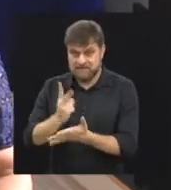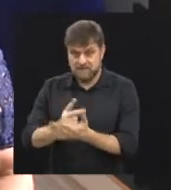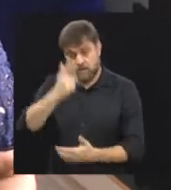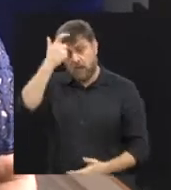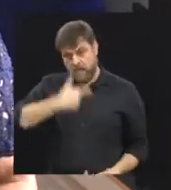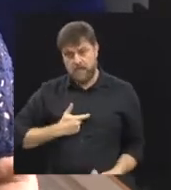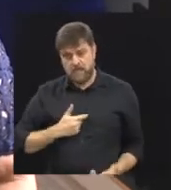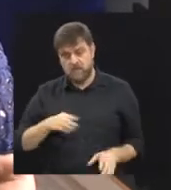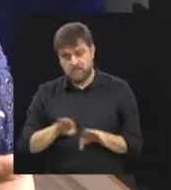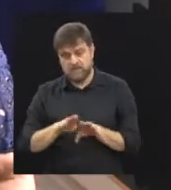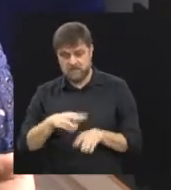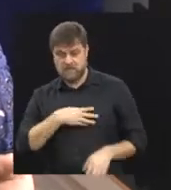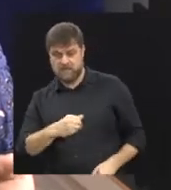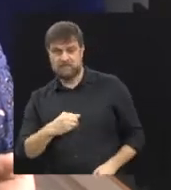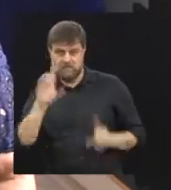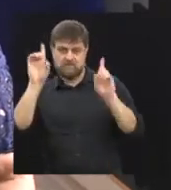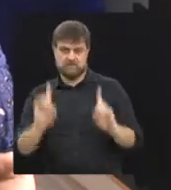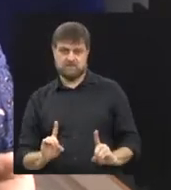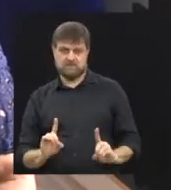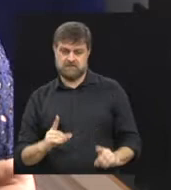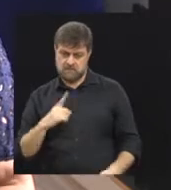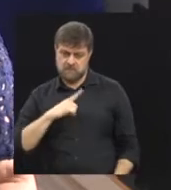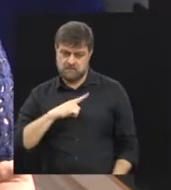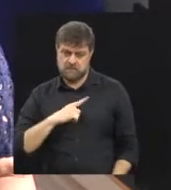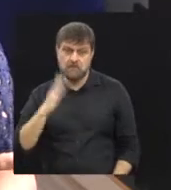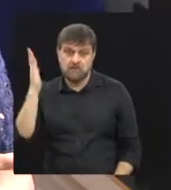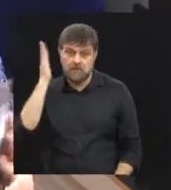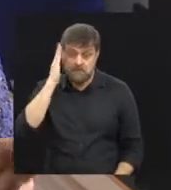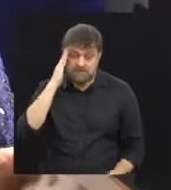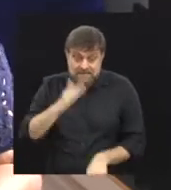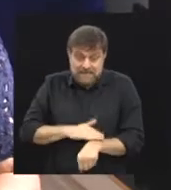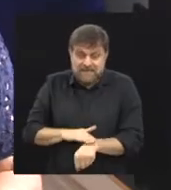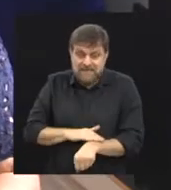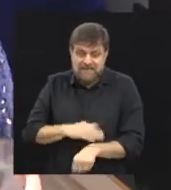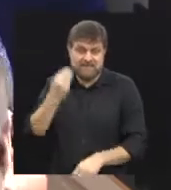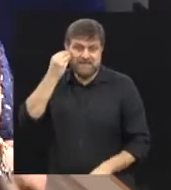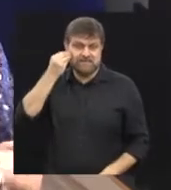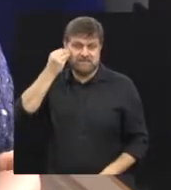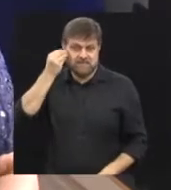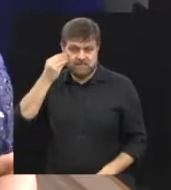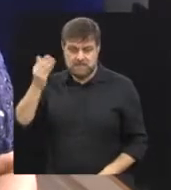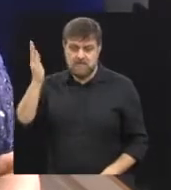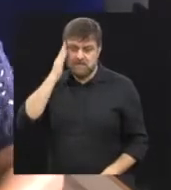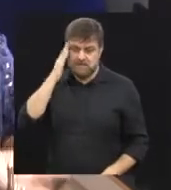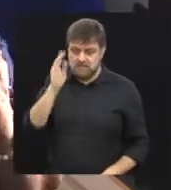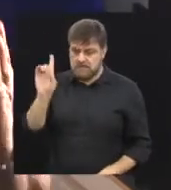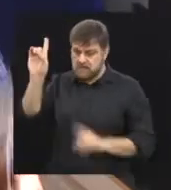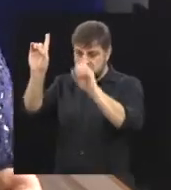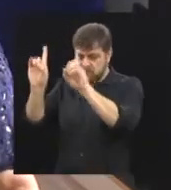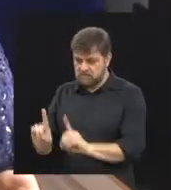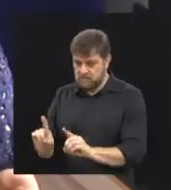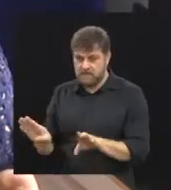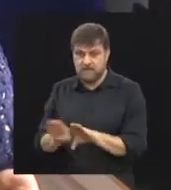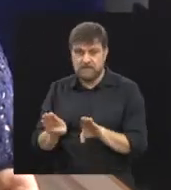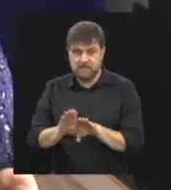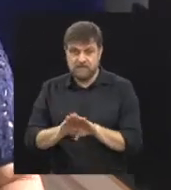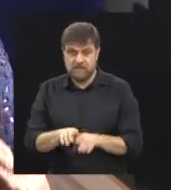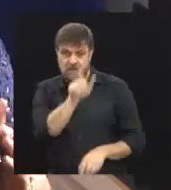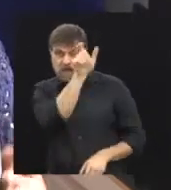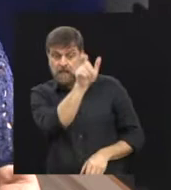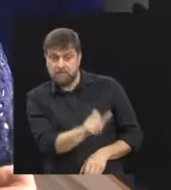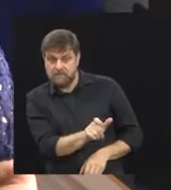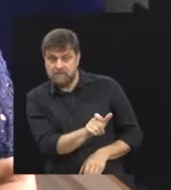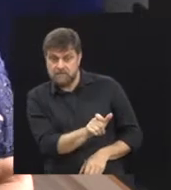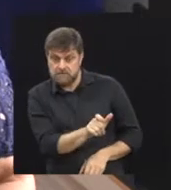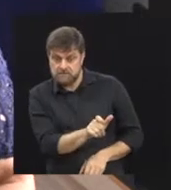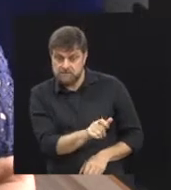também sou mãe de pessoa com deficiência, então eu sei disseminar os dois lados, da pessoa com deficiência e da pessoa, que,